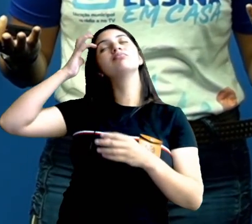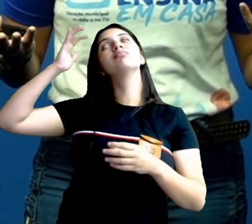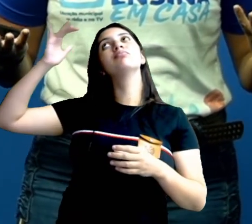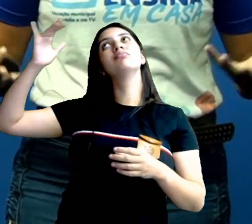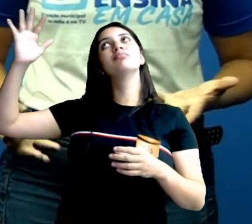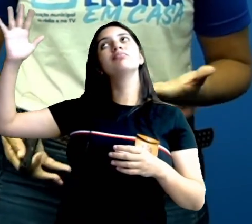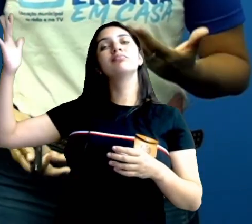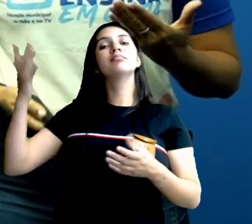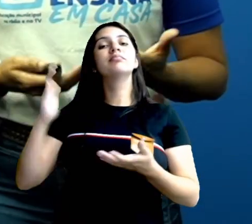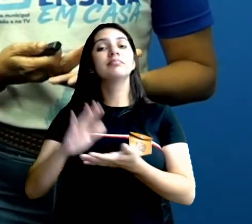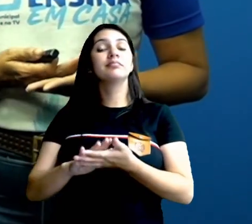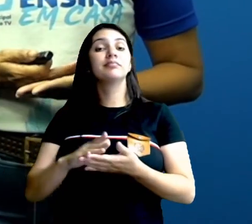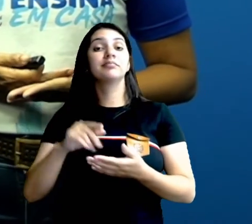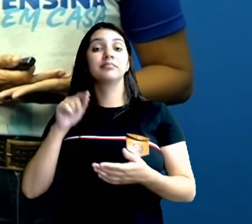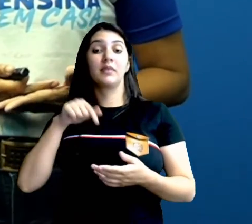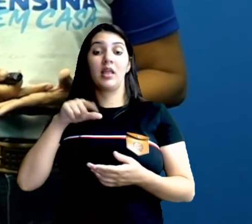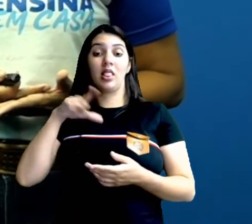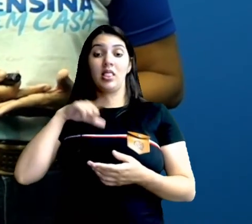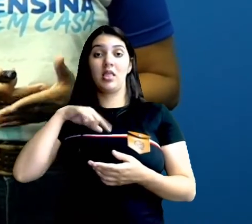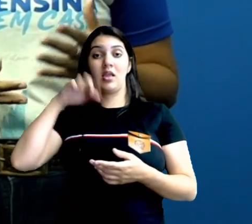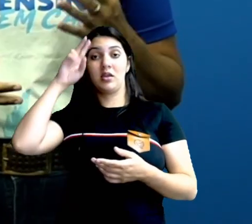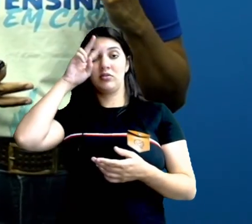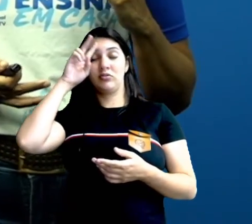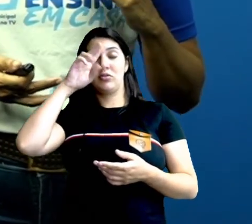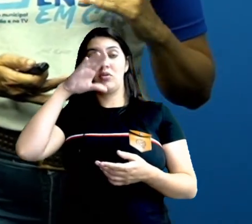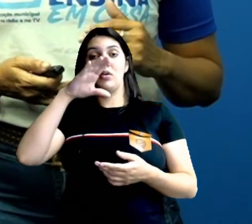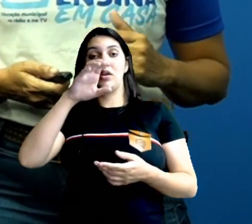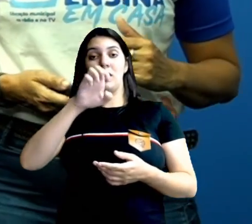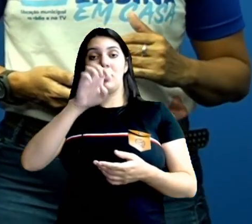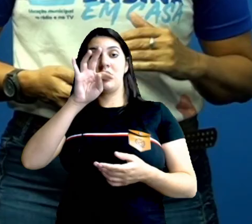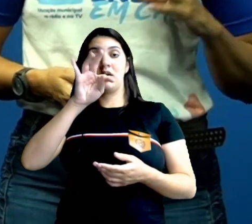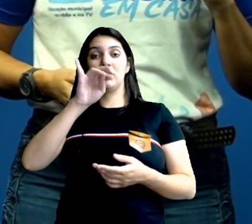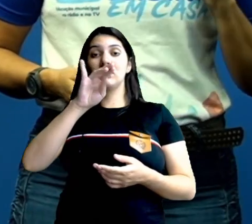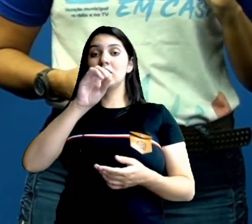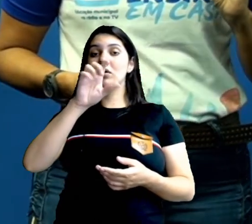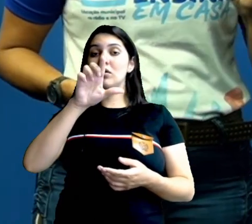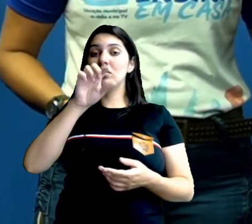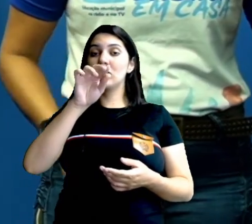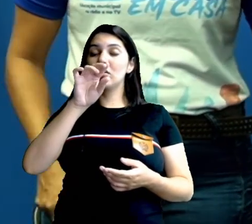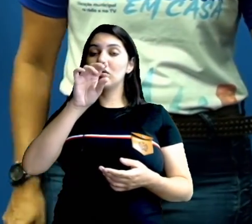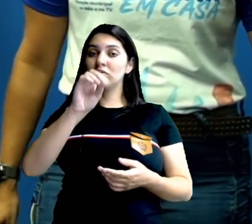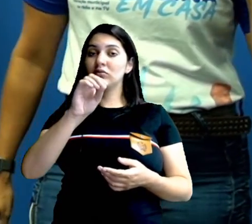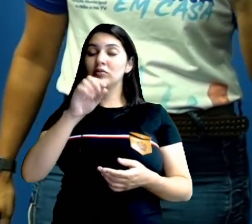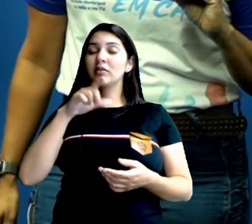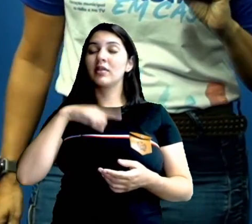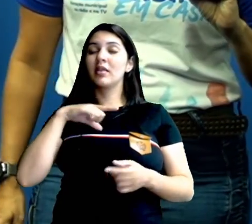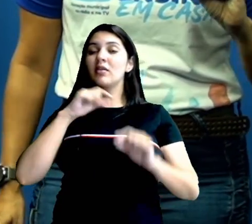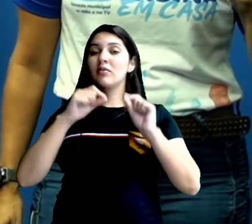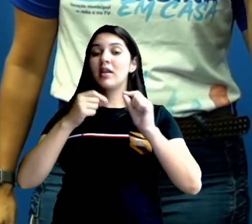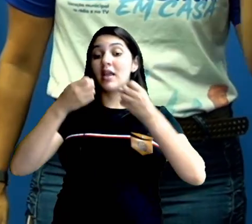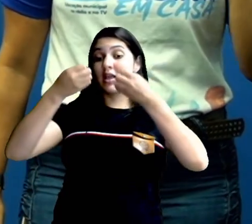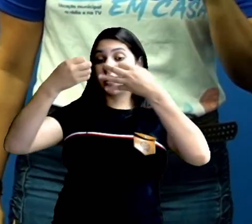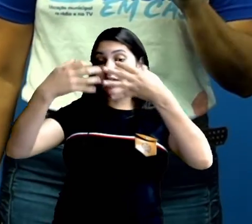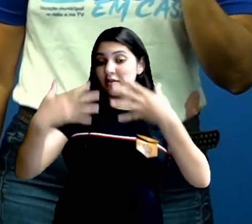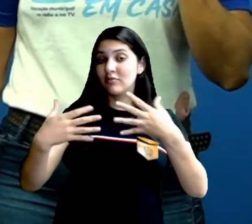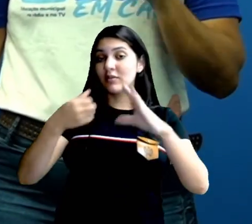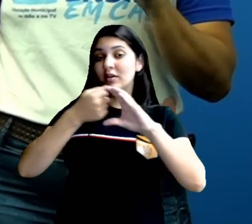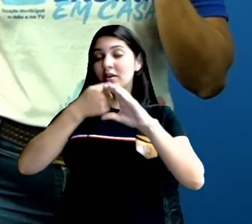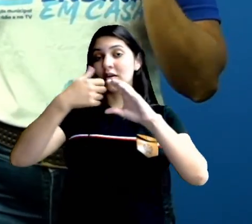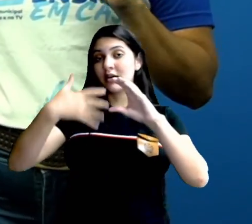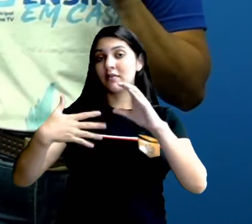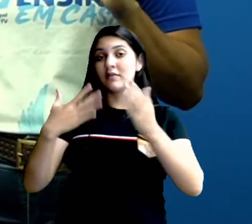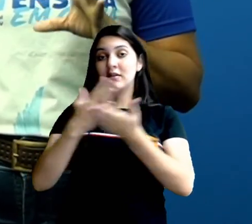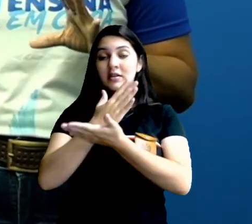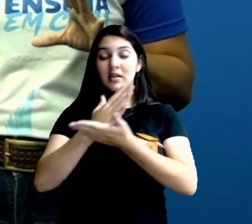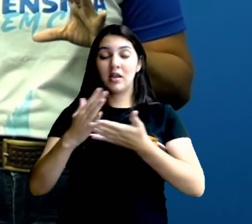imaginação, né? E o conto etiológico é aquele conto que serve para explicar a